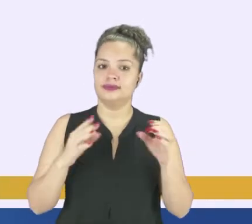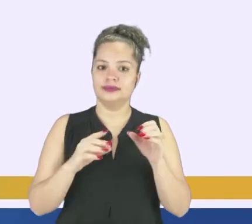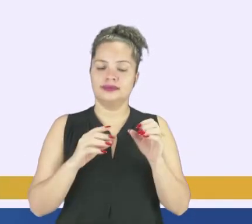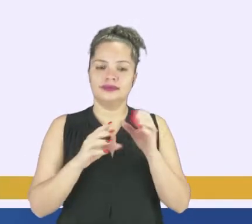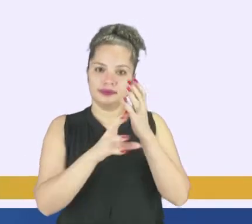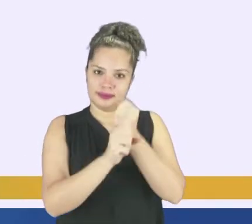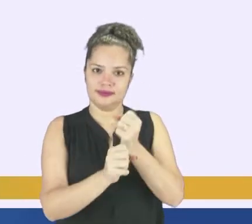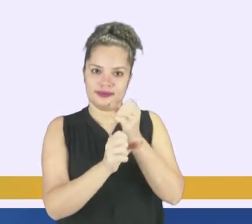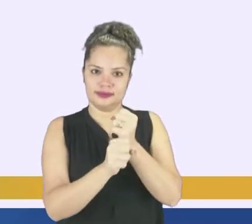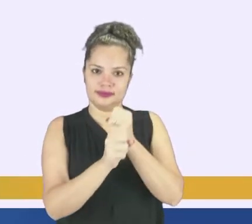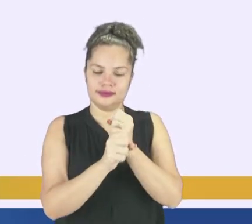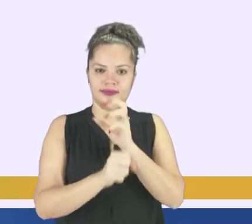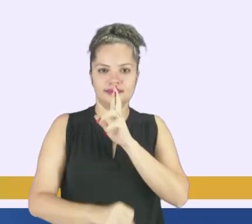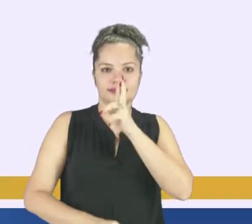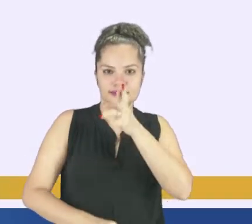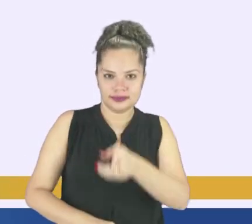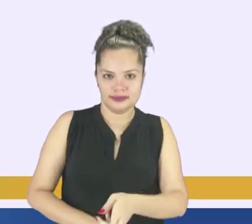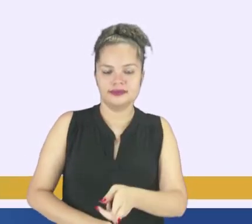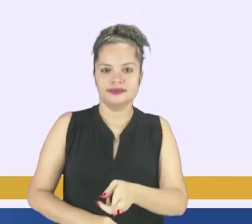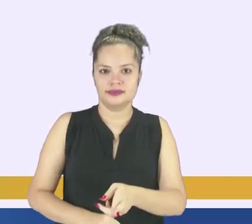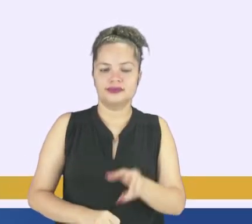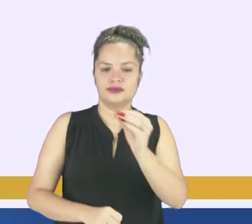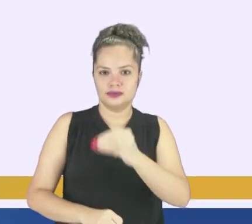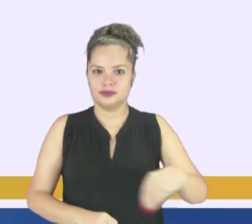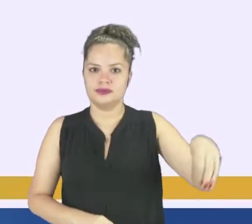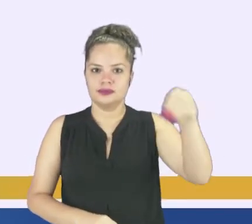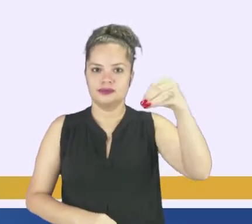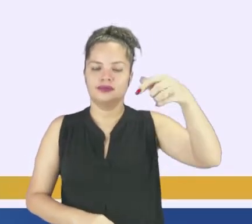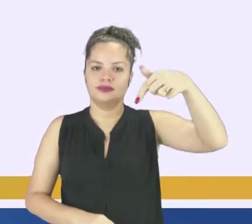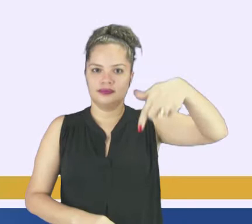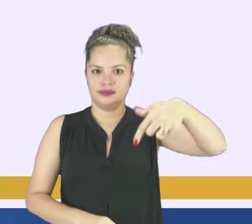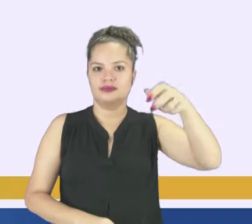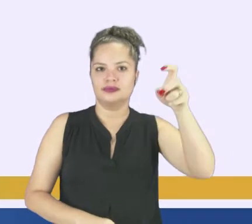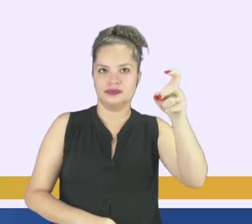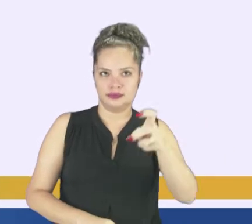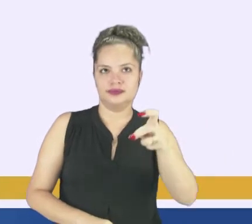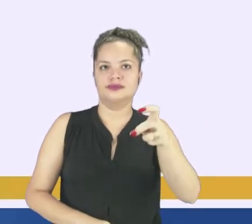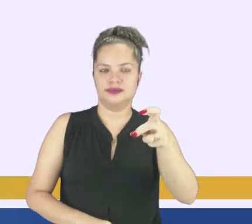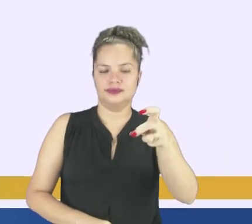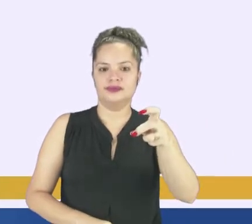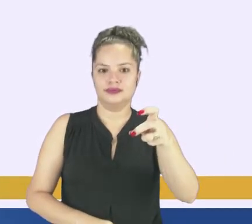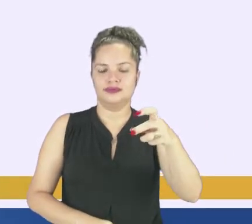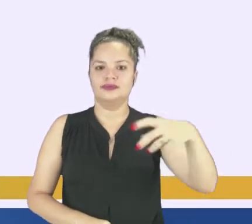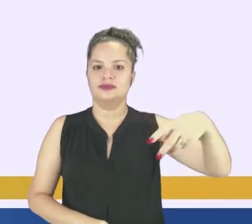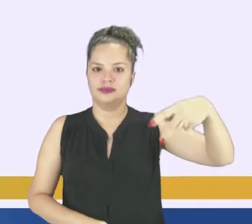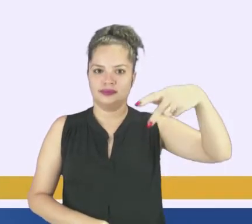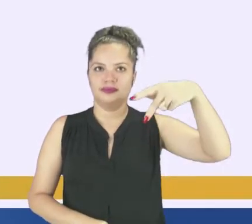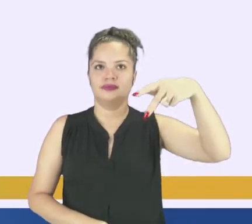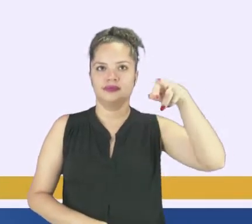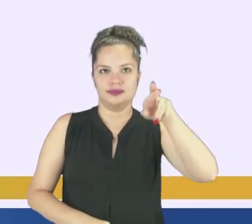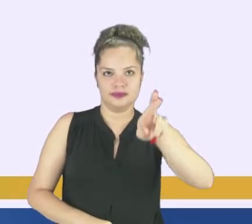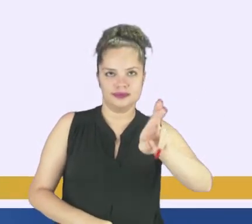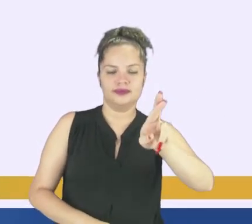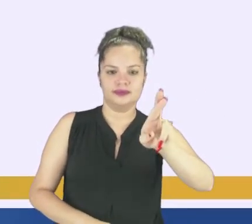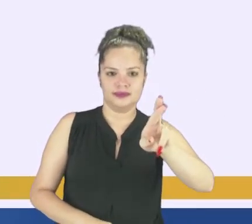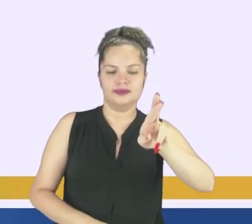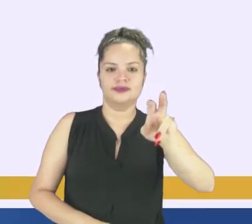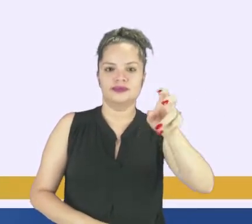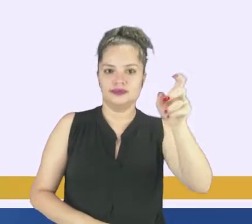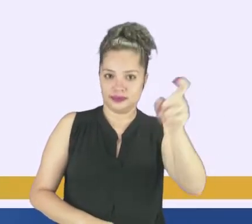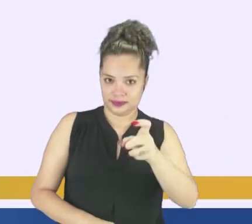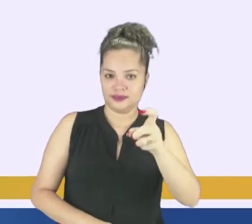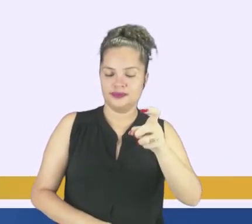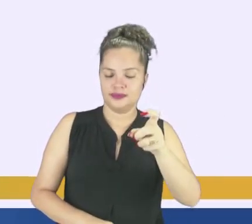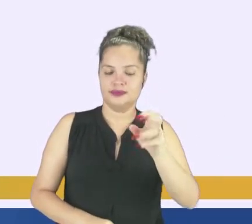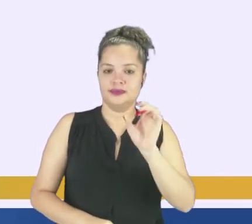obter os coeficientes de Q de x, que é o quociente do polinômio, e o R de x, que é o resto do